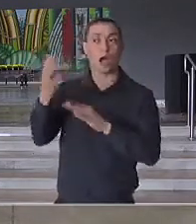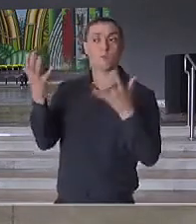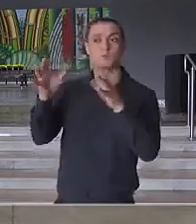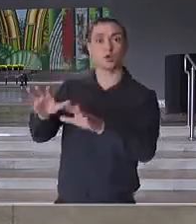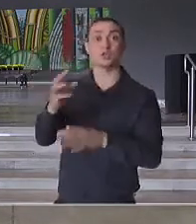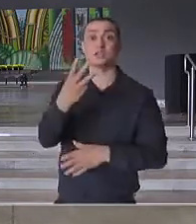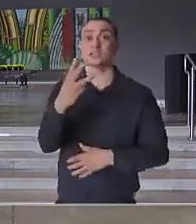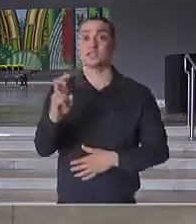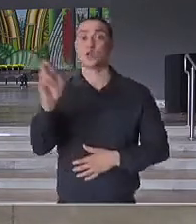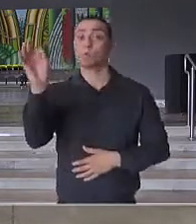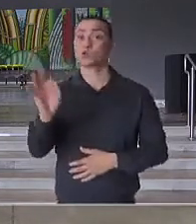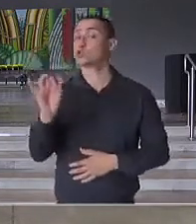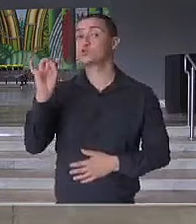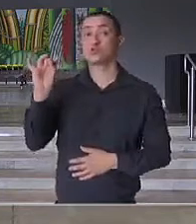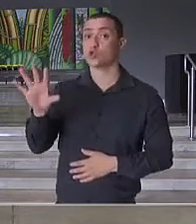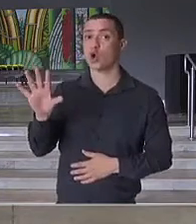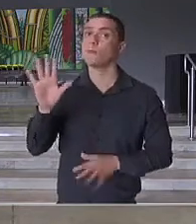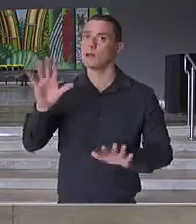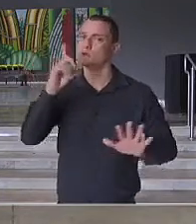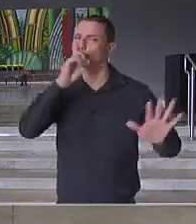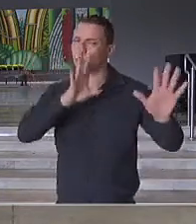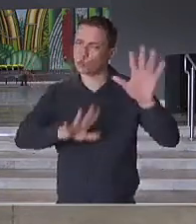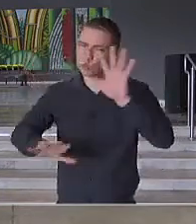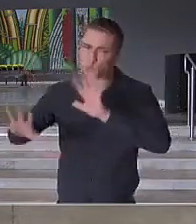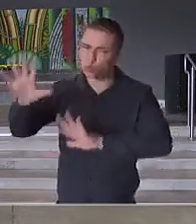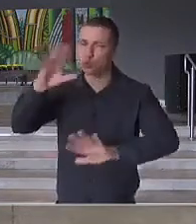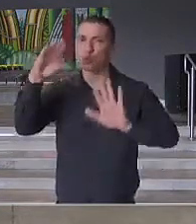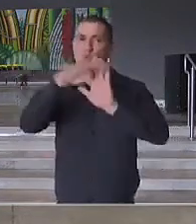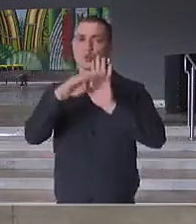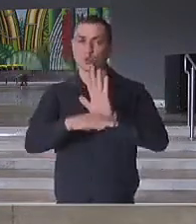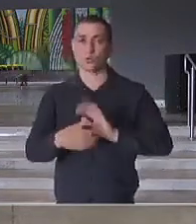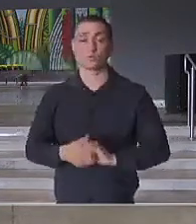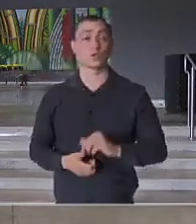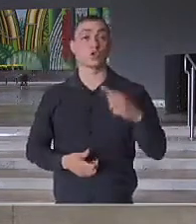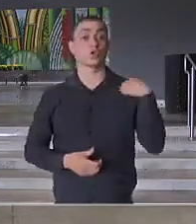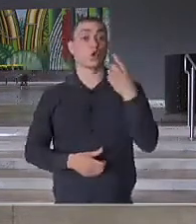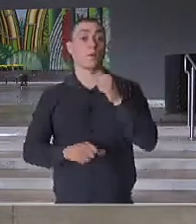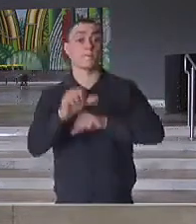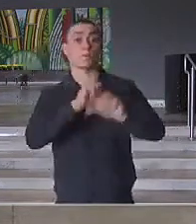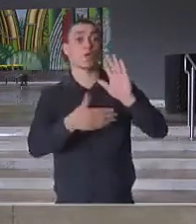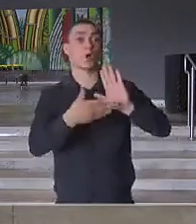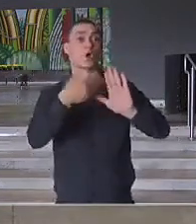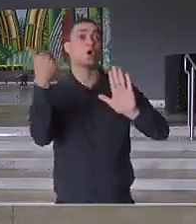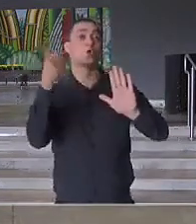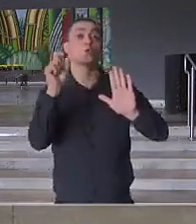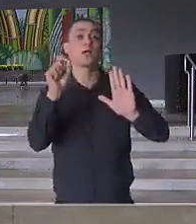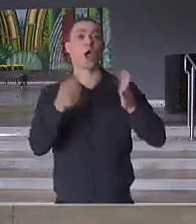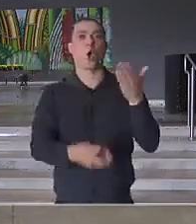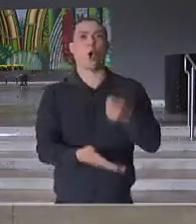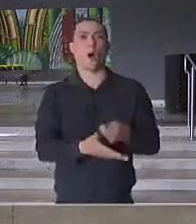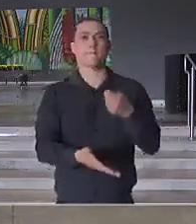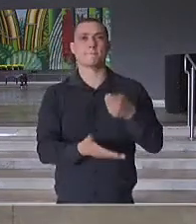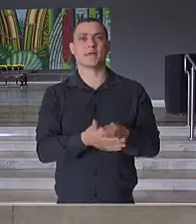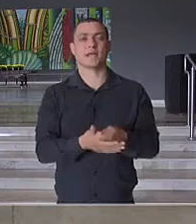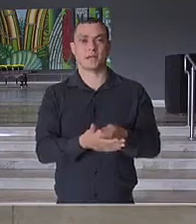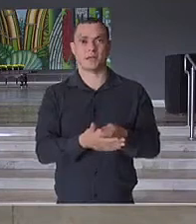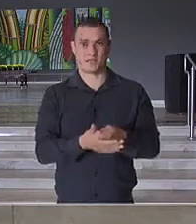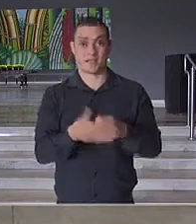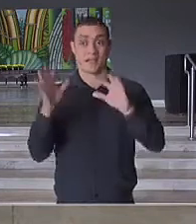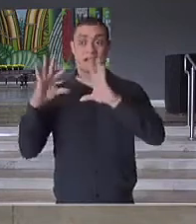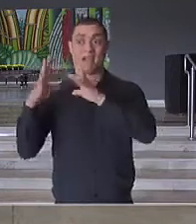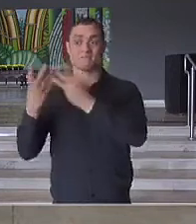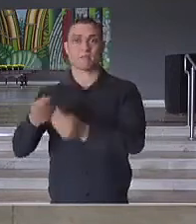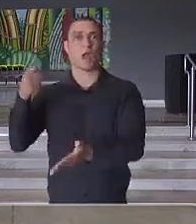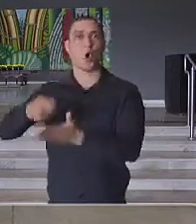nas suas instalações, com todos os cuidados e protocolos. O que nós tiramos foi a obrigatoriedade da família